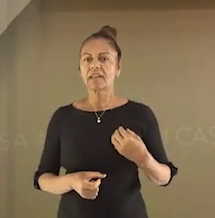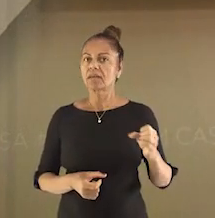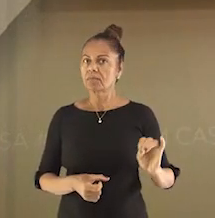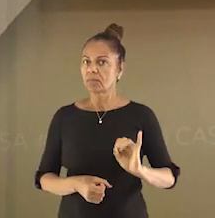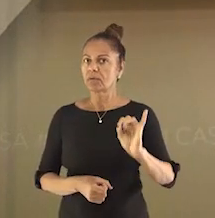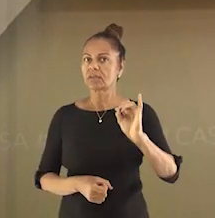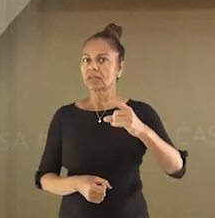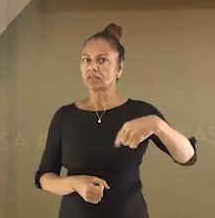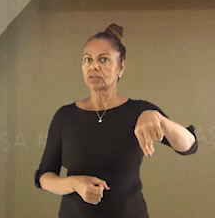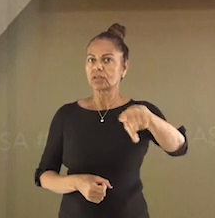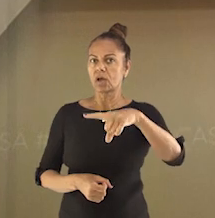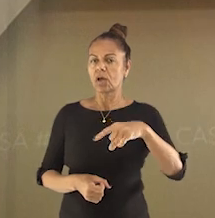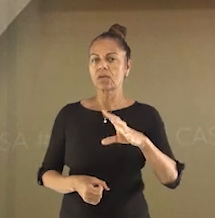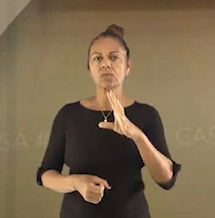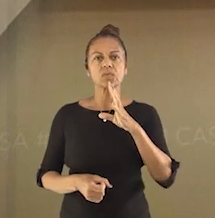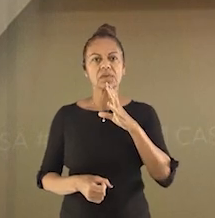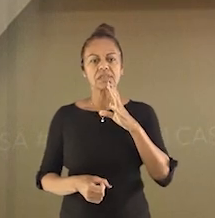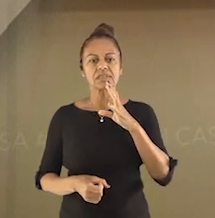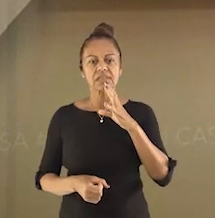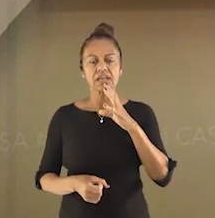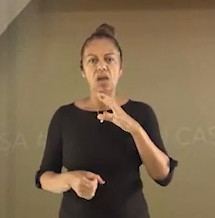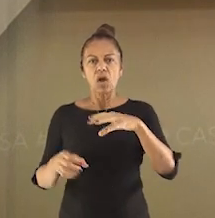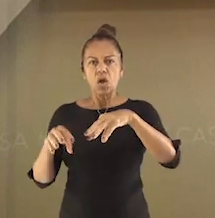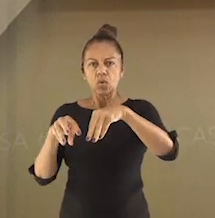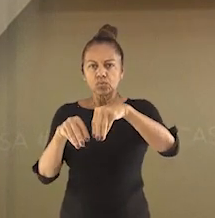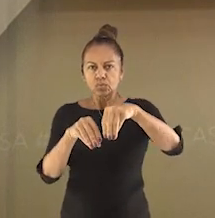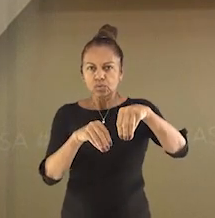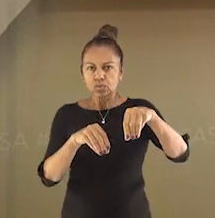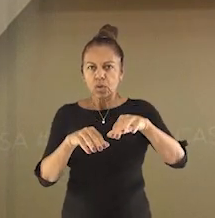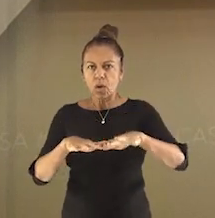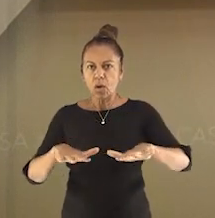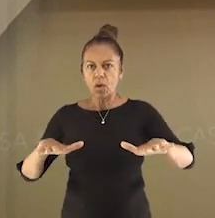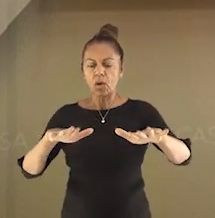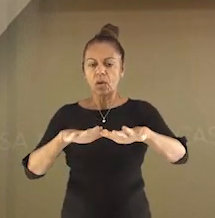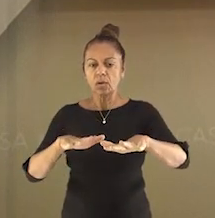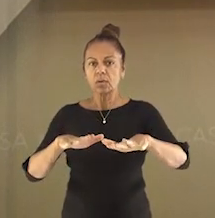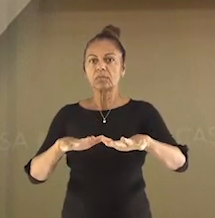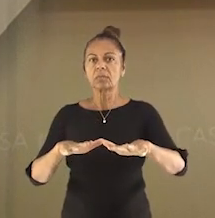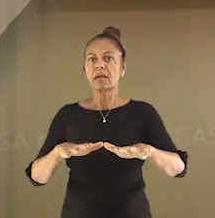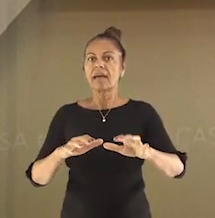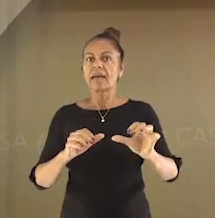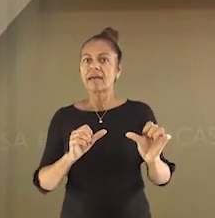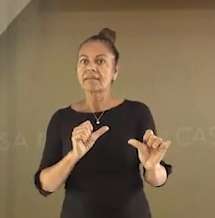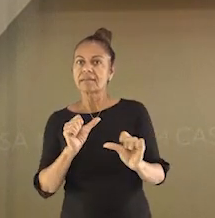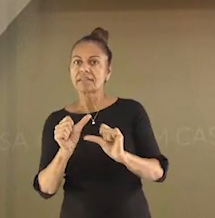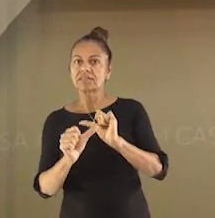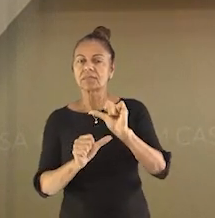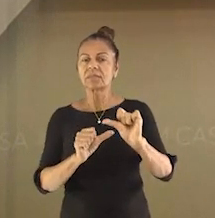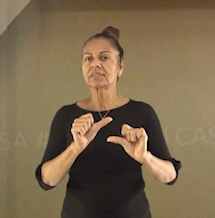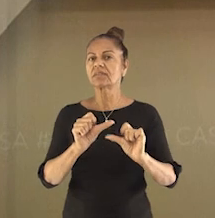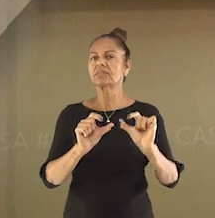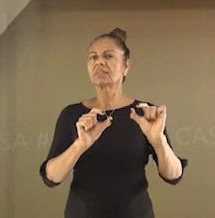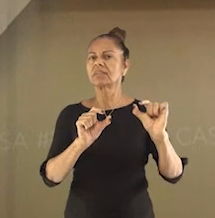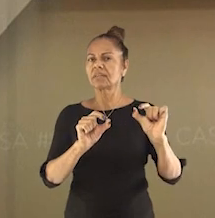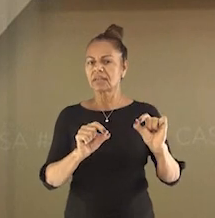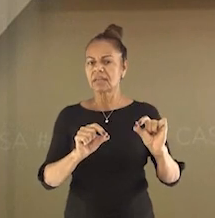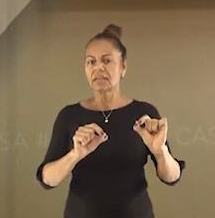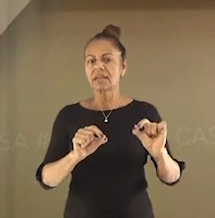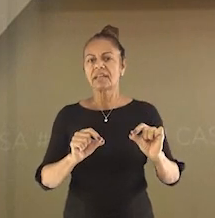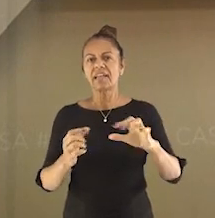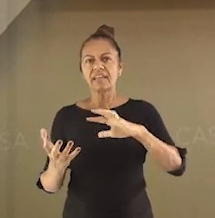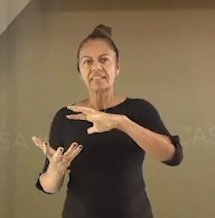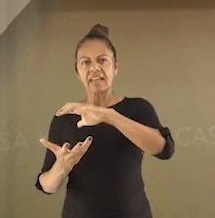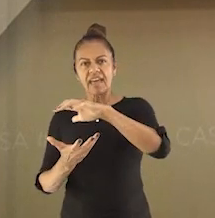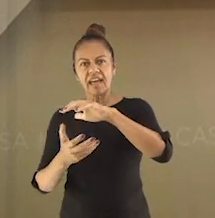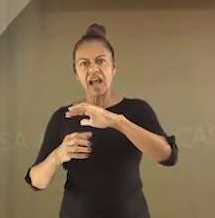O solo é resultante da transformação da camada mais superficial da crosta terrestre.